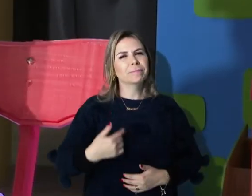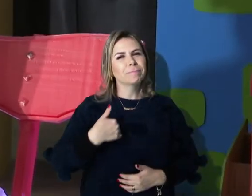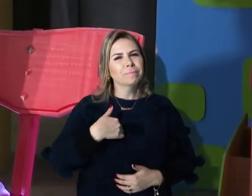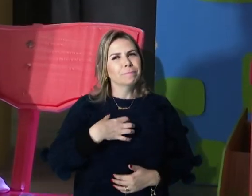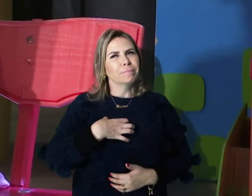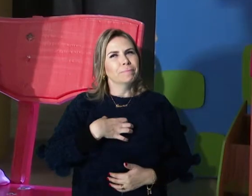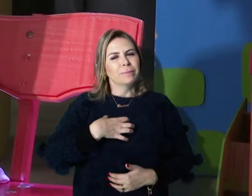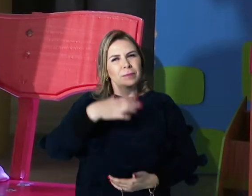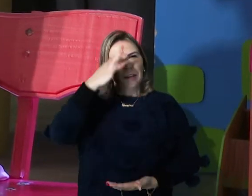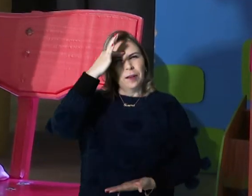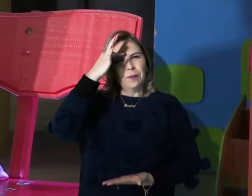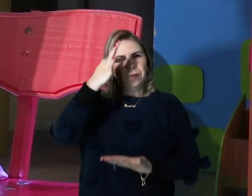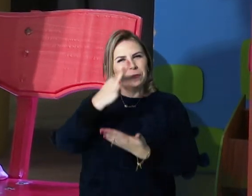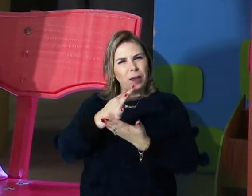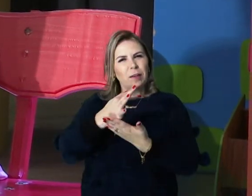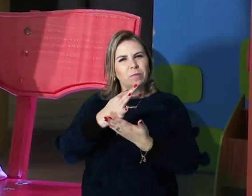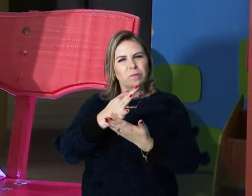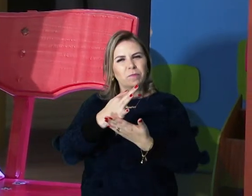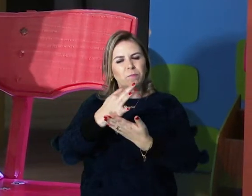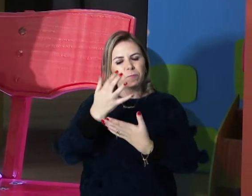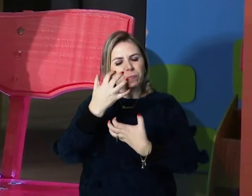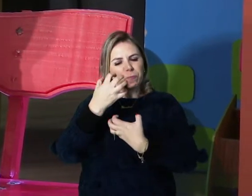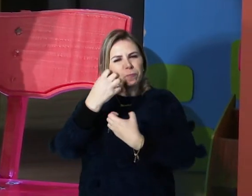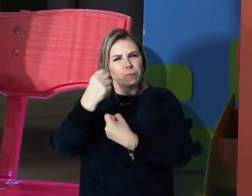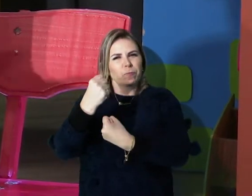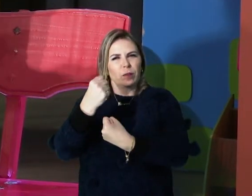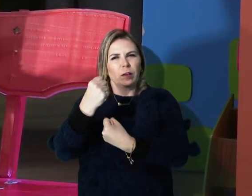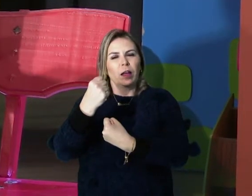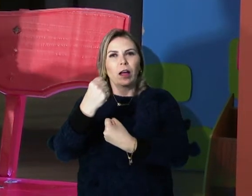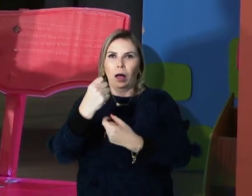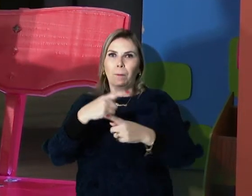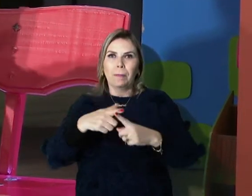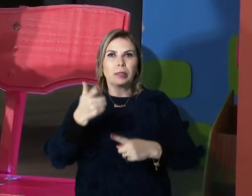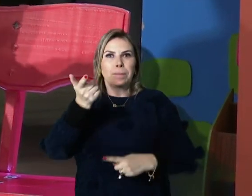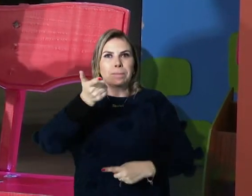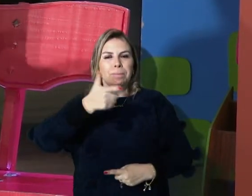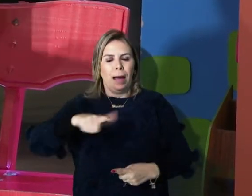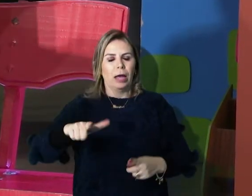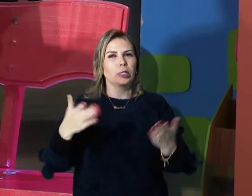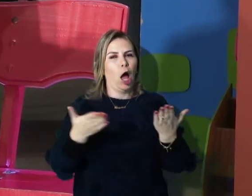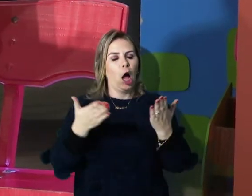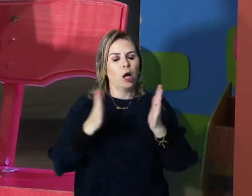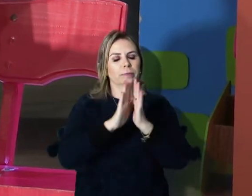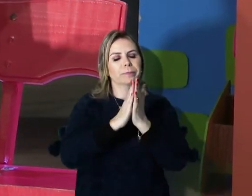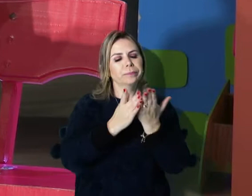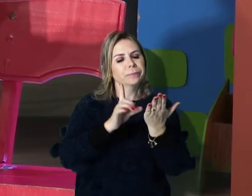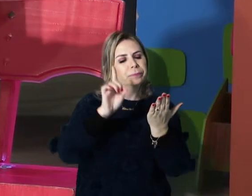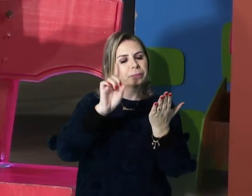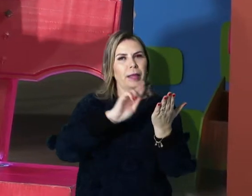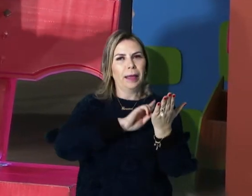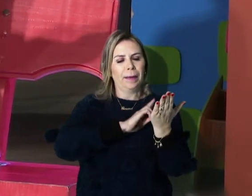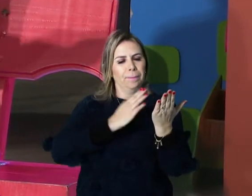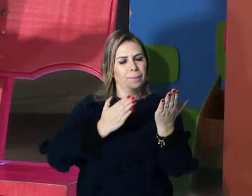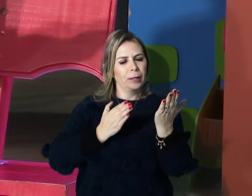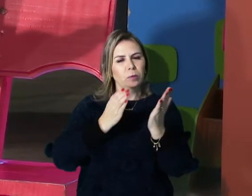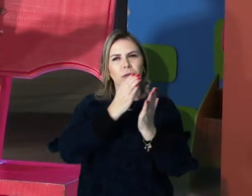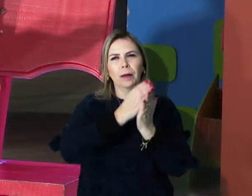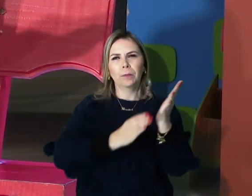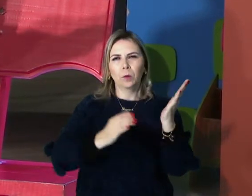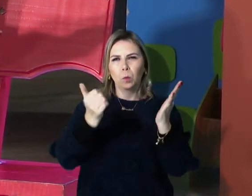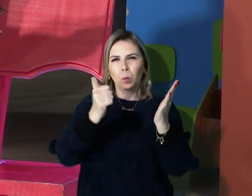Eu sinto que a minha fé está mais forte, mas vamos alimentar mais um pouquinho. Hoje eu vou ler Hebreus 11,